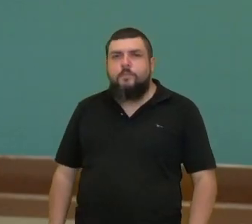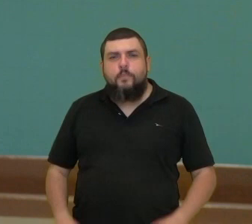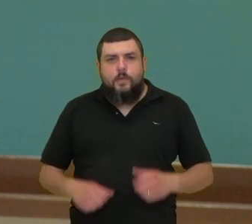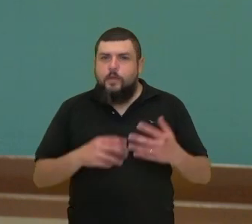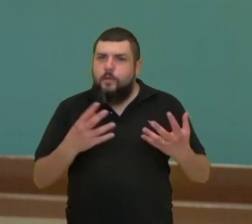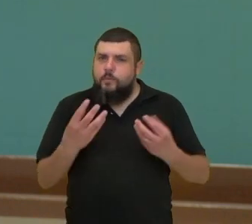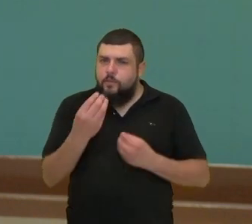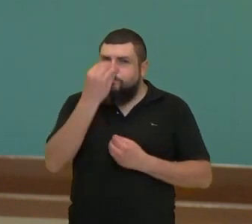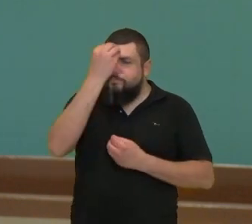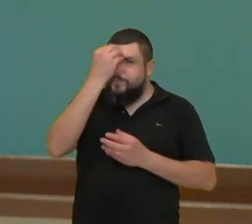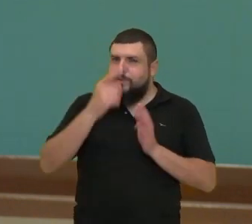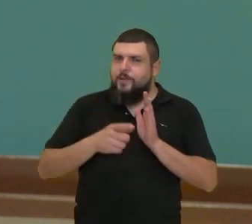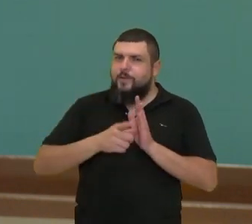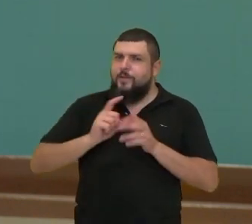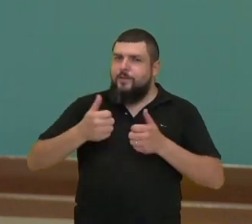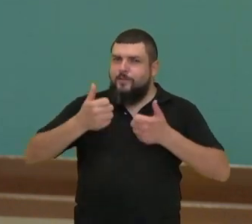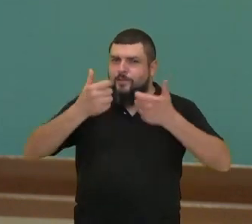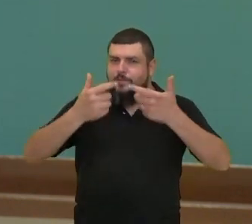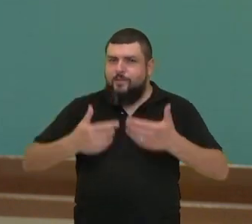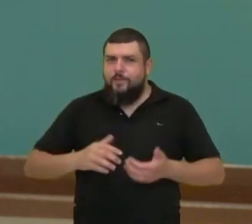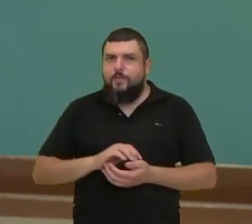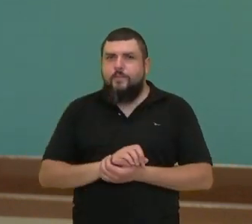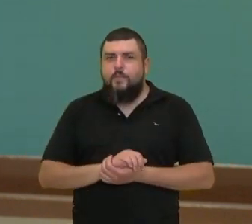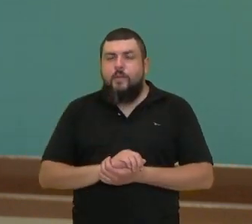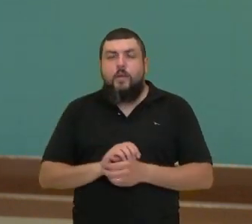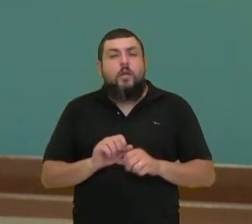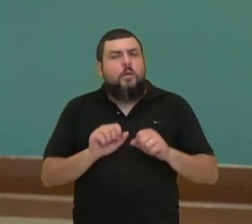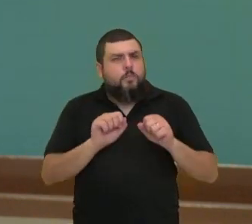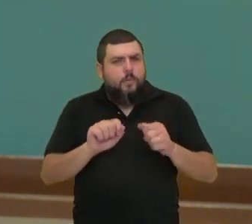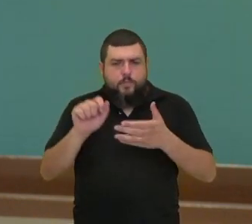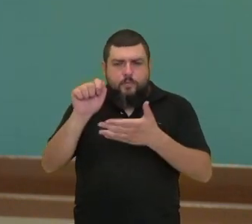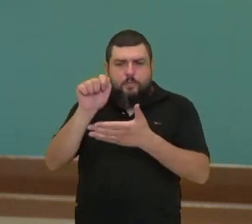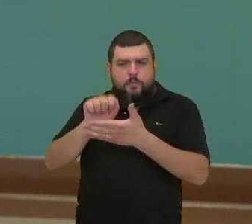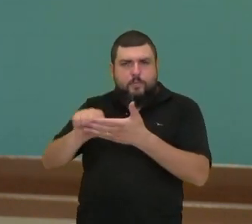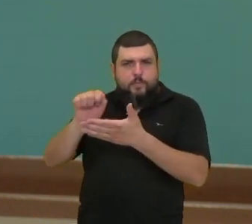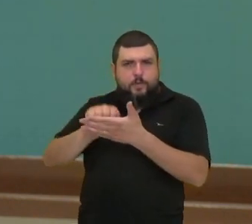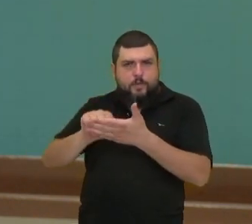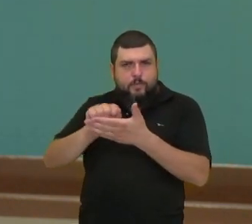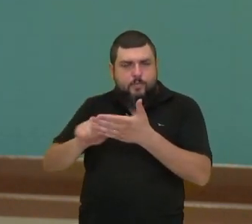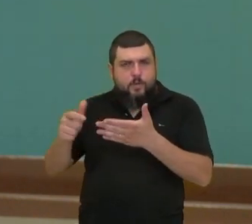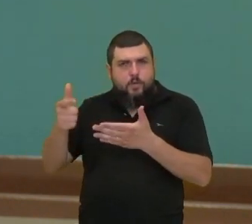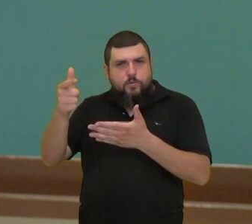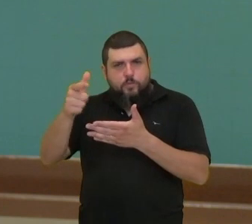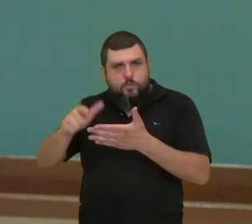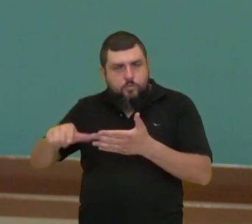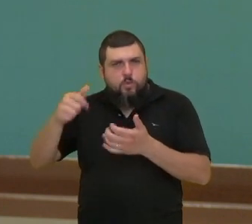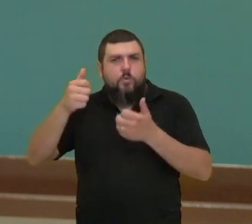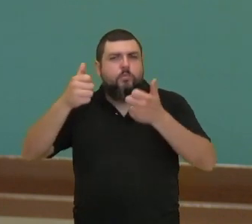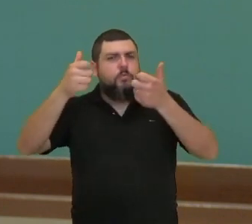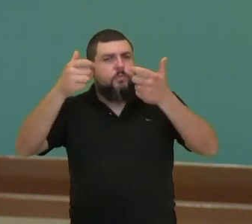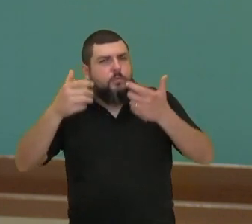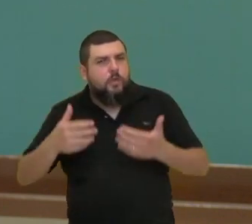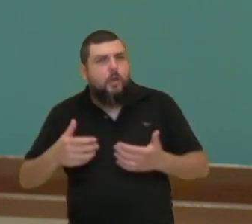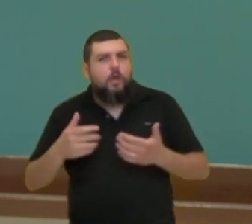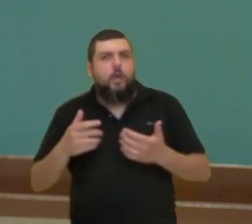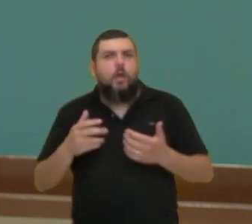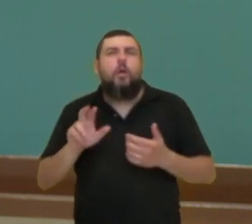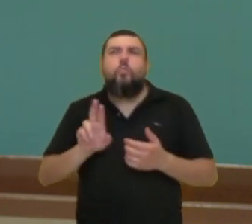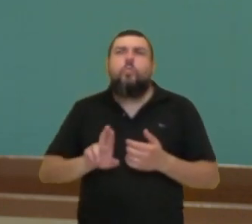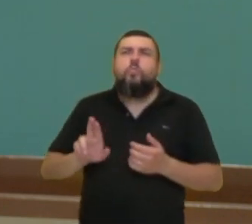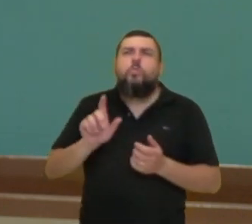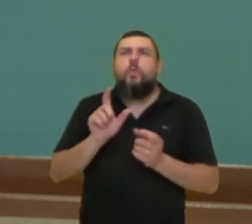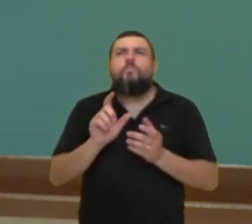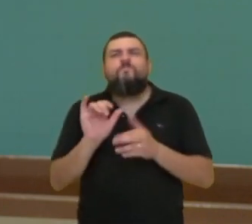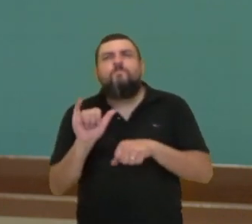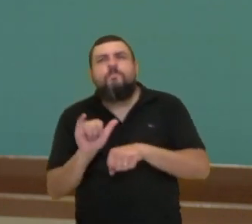o que eu acabei de dizer. Você pode reescrever aquele trecho, explicar aquele trecho com outras palavras.